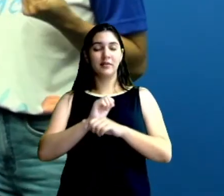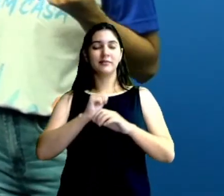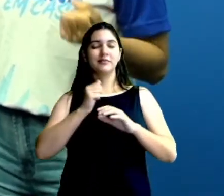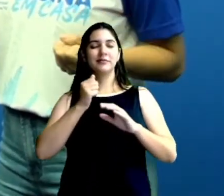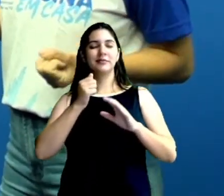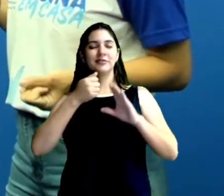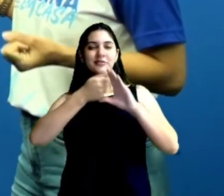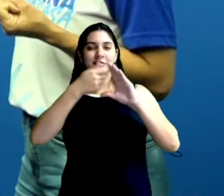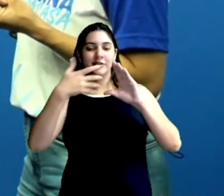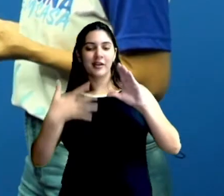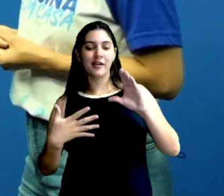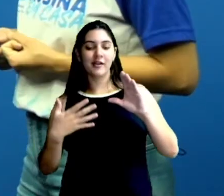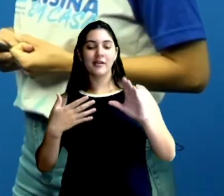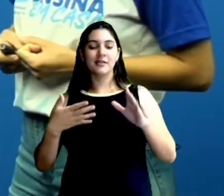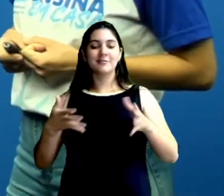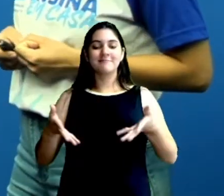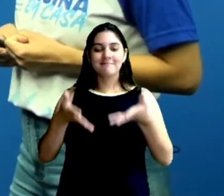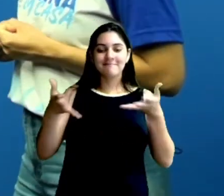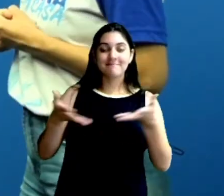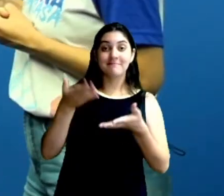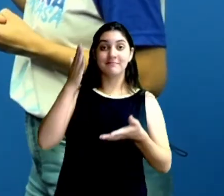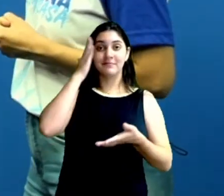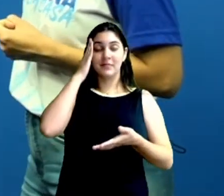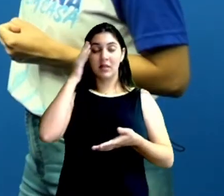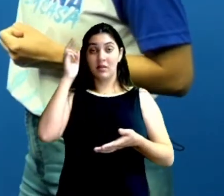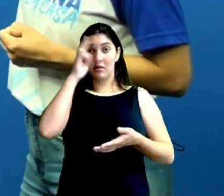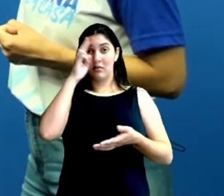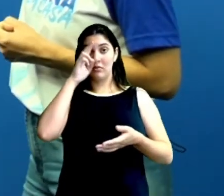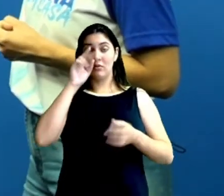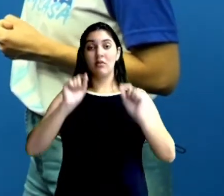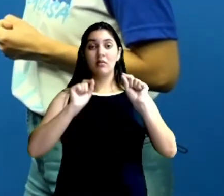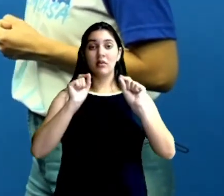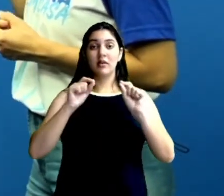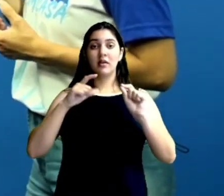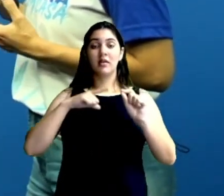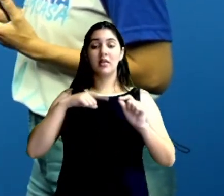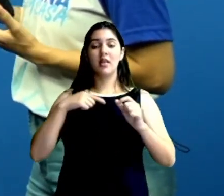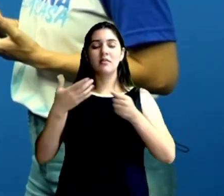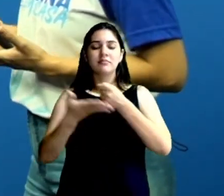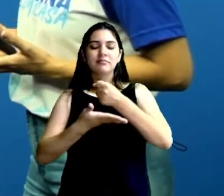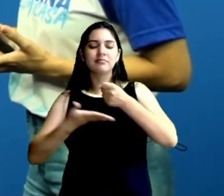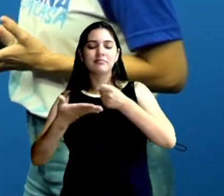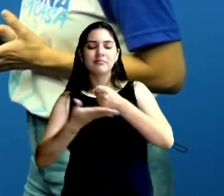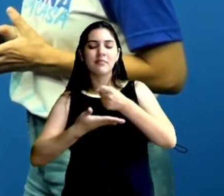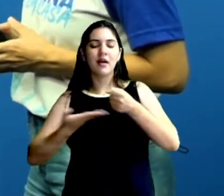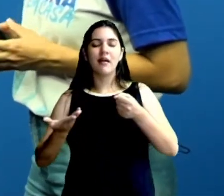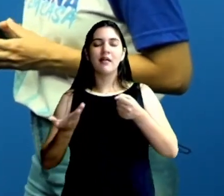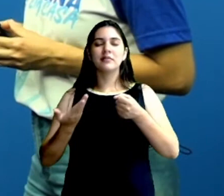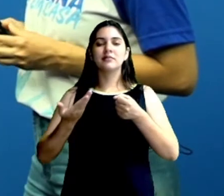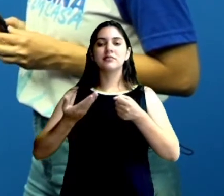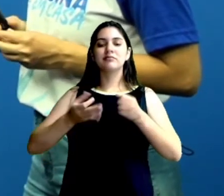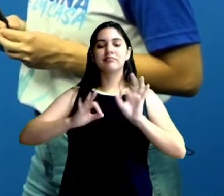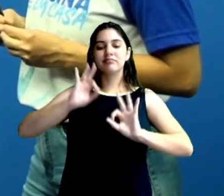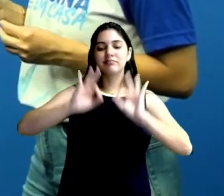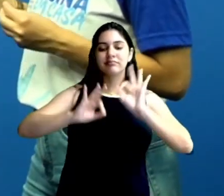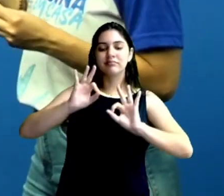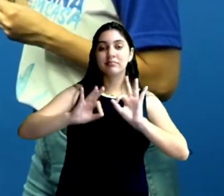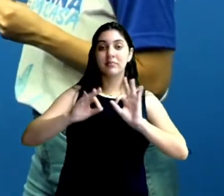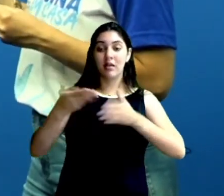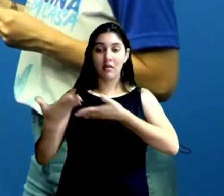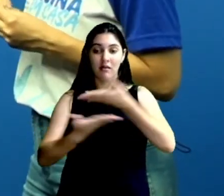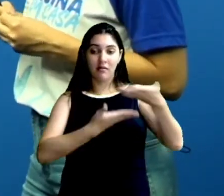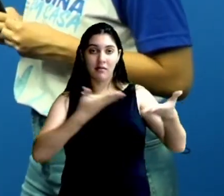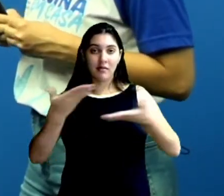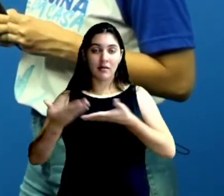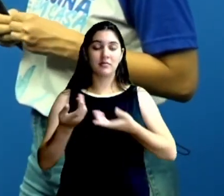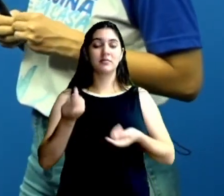que contribui para entendermos a sua história, em que base se fundamenta essa